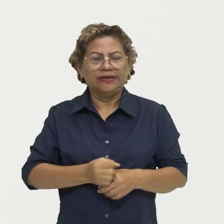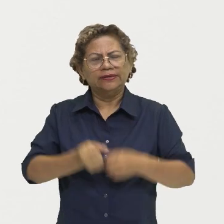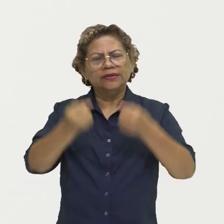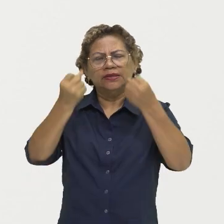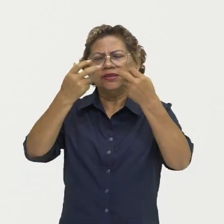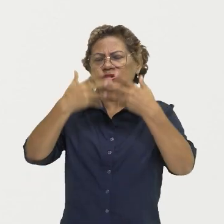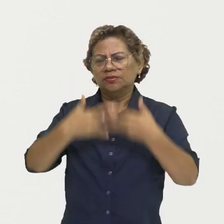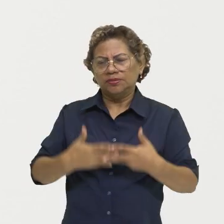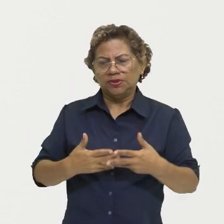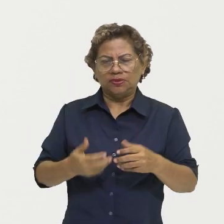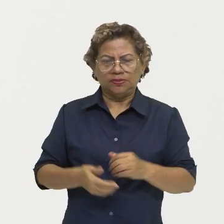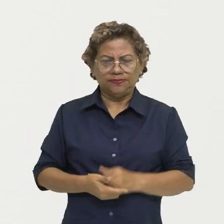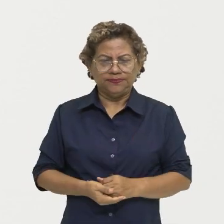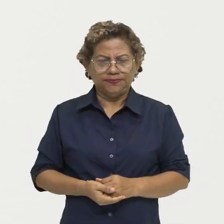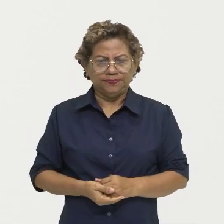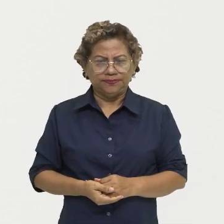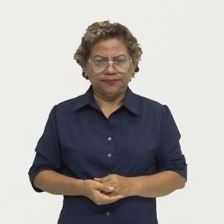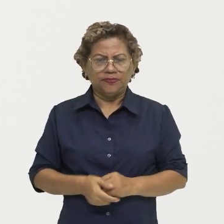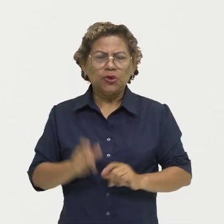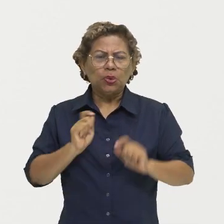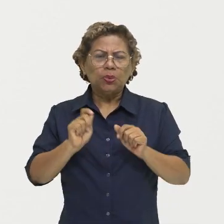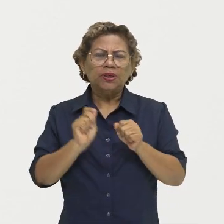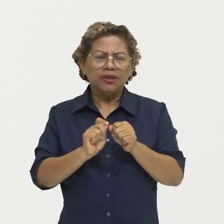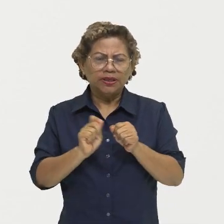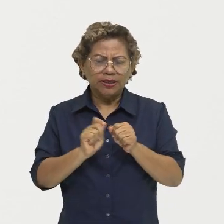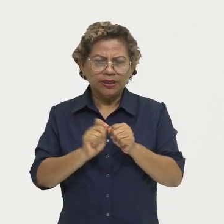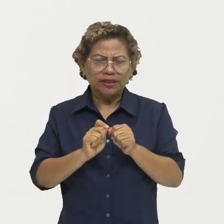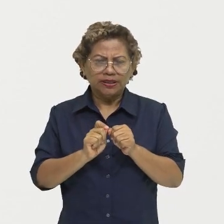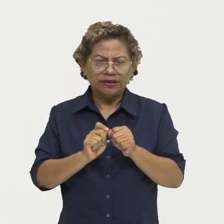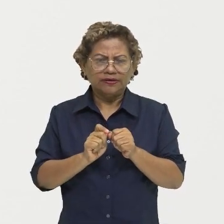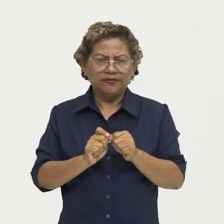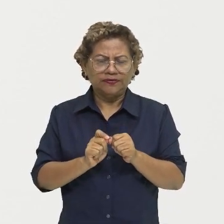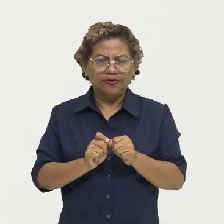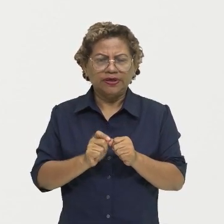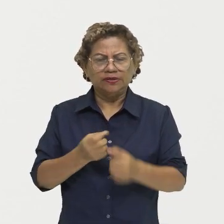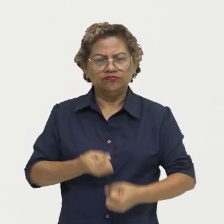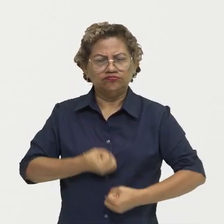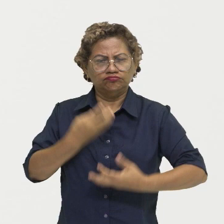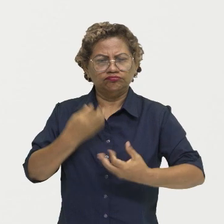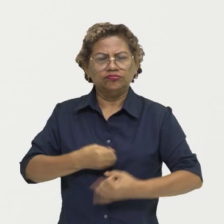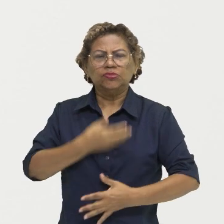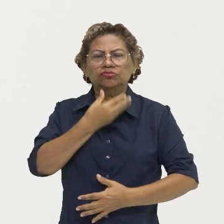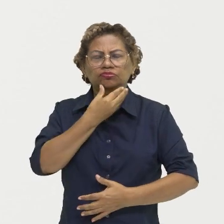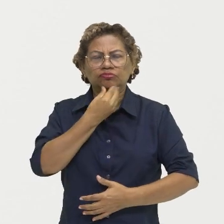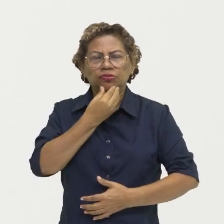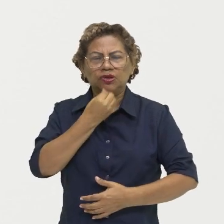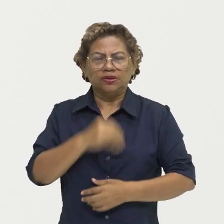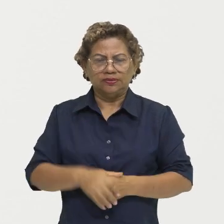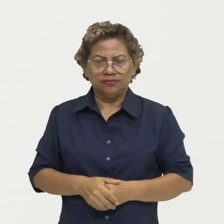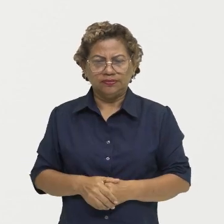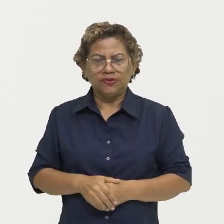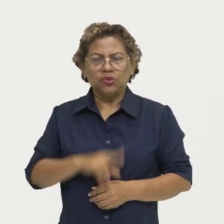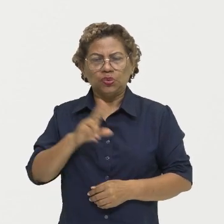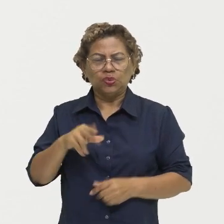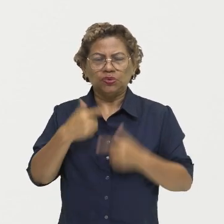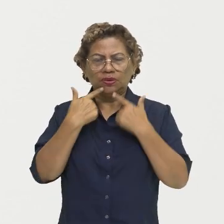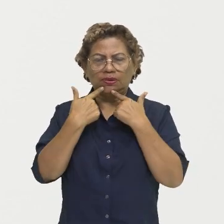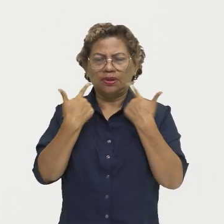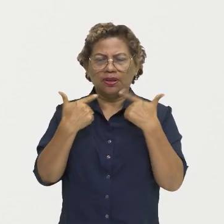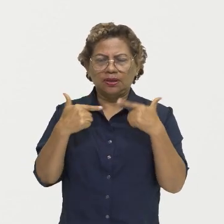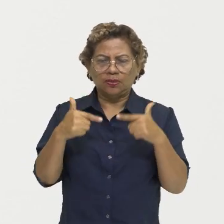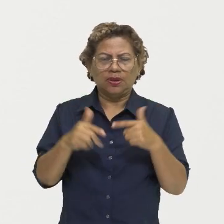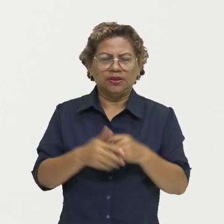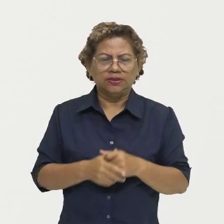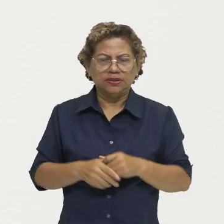ideal. Esse poeta, ele cumpriu como ninguém essa função estética da linguagem. né? Ele primou aí pela